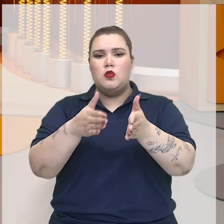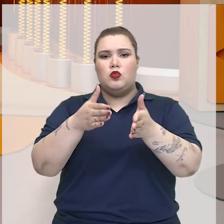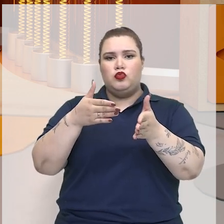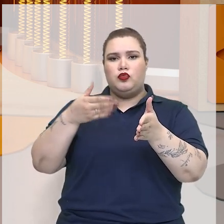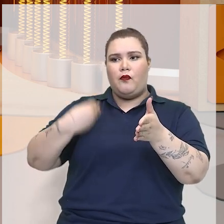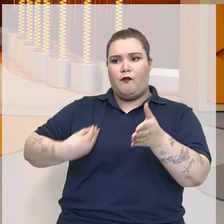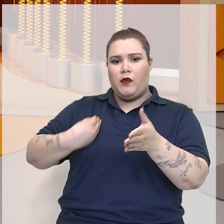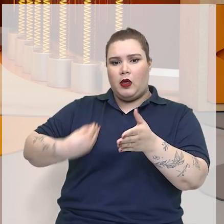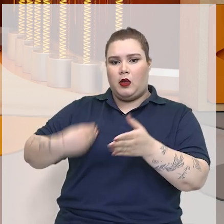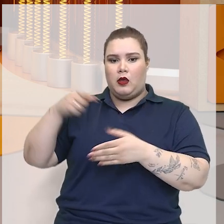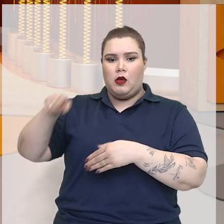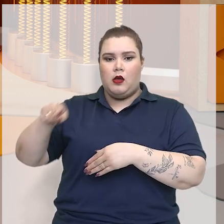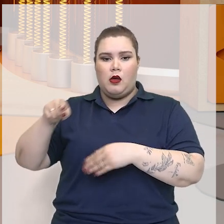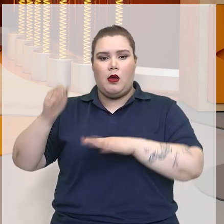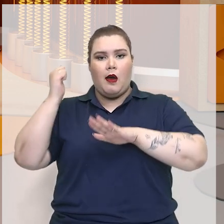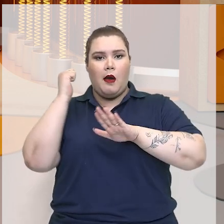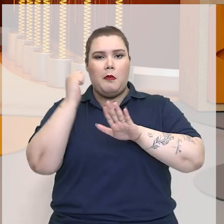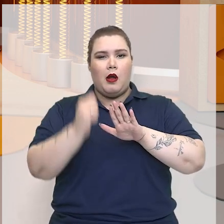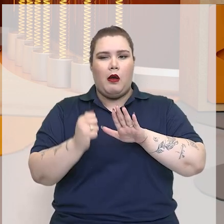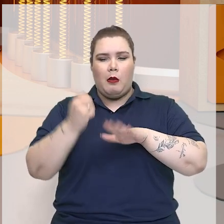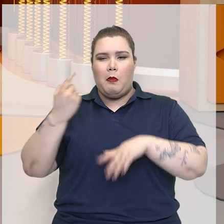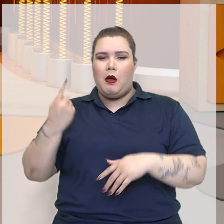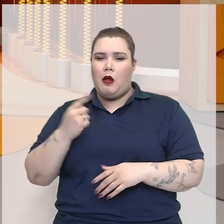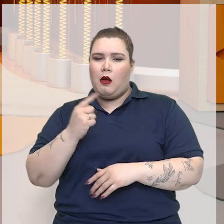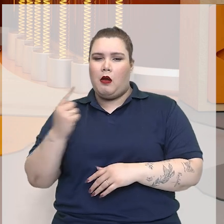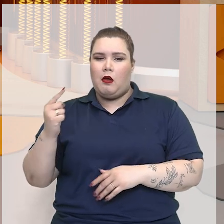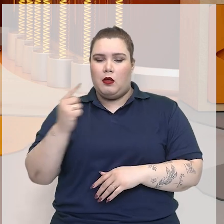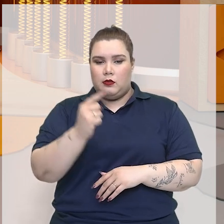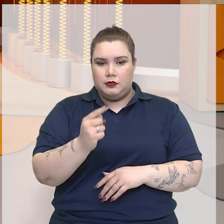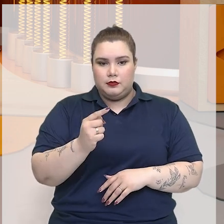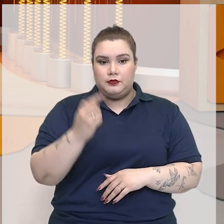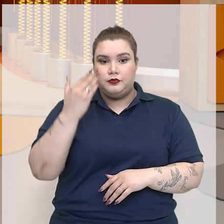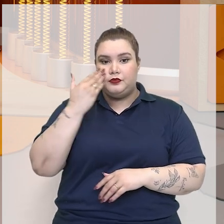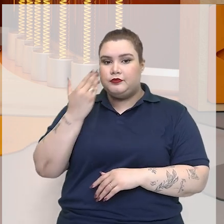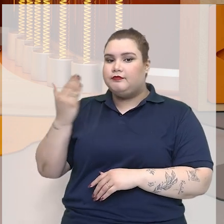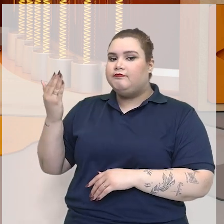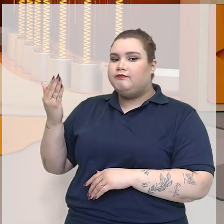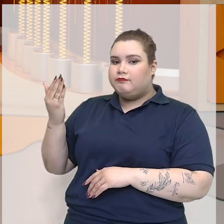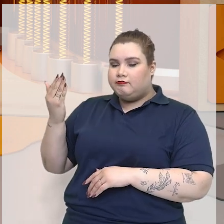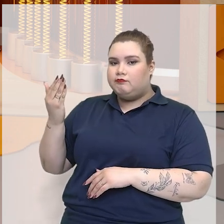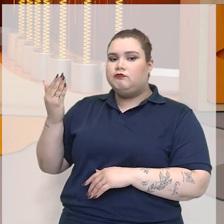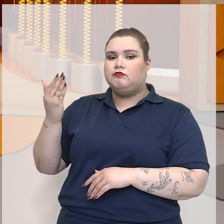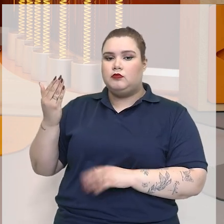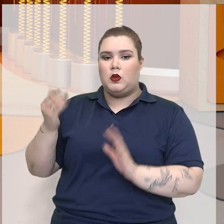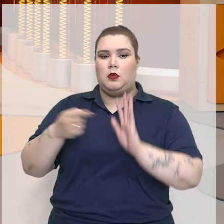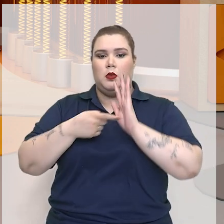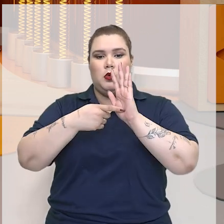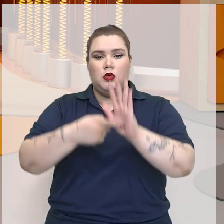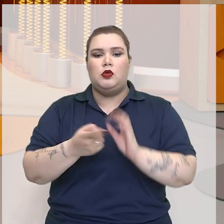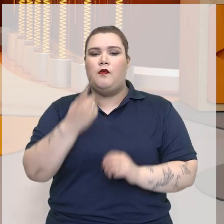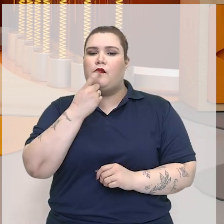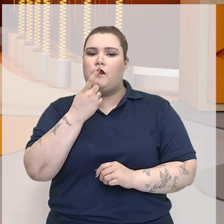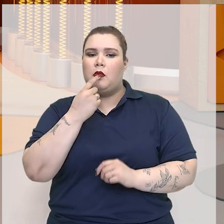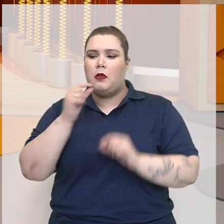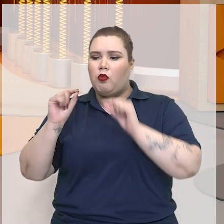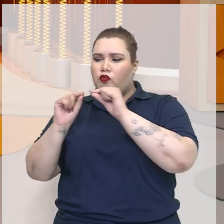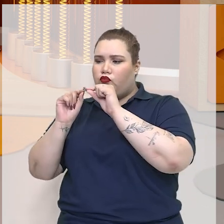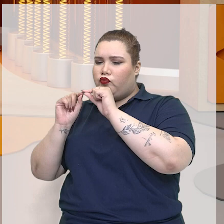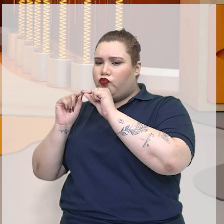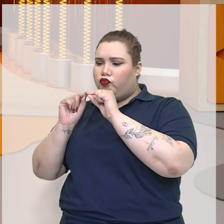seguida por Abraão. Né? Aqui na nossa setinha vermelha nós vemos, né,